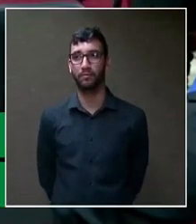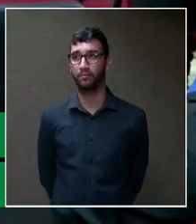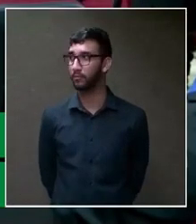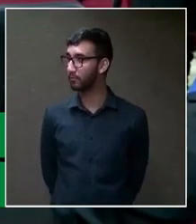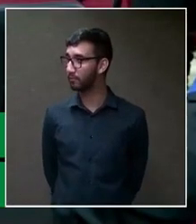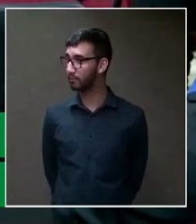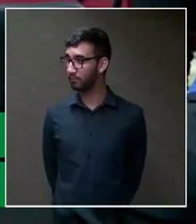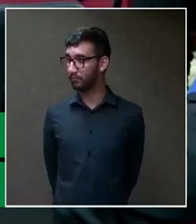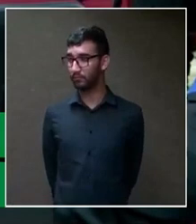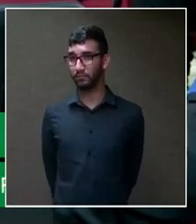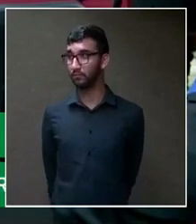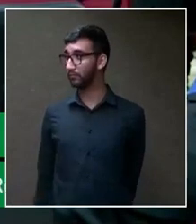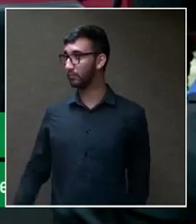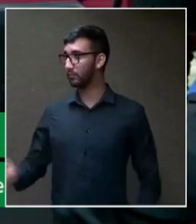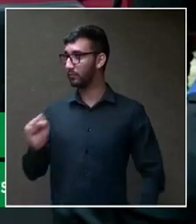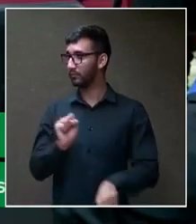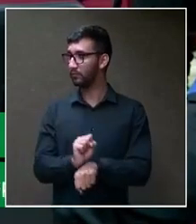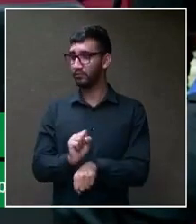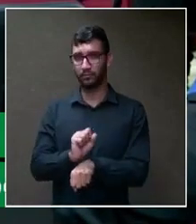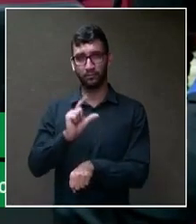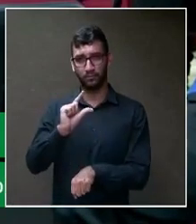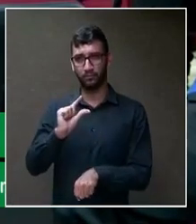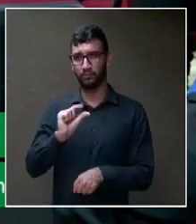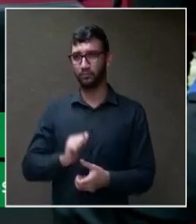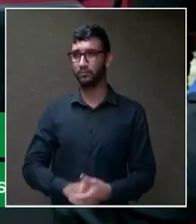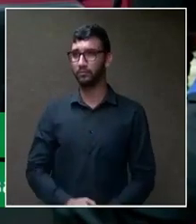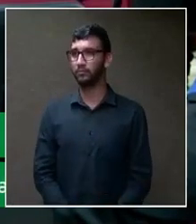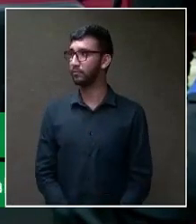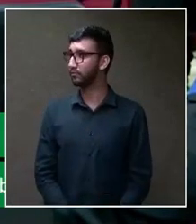A senhora aguarde aí só um minutinho, por favor. Tá?